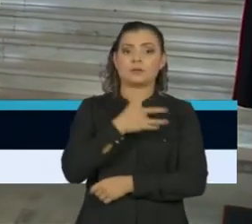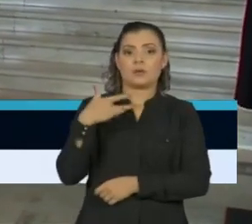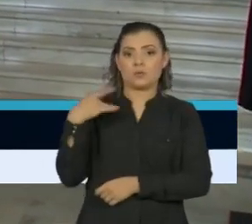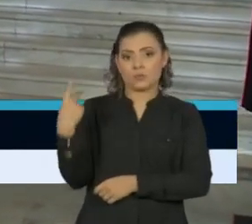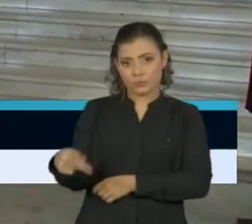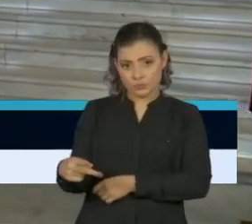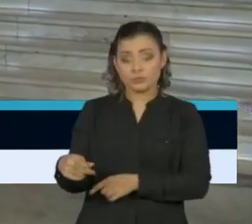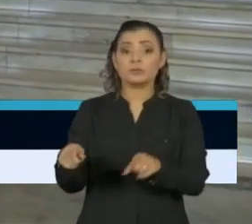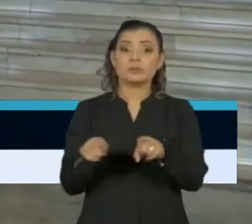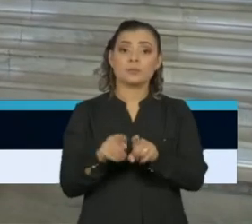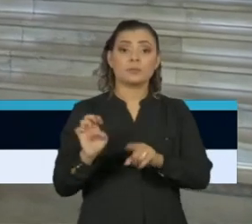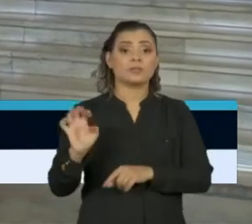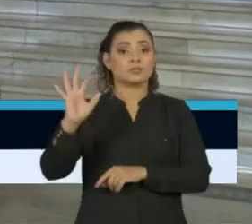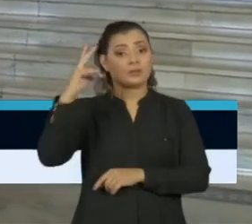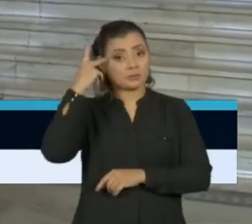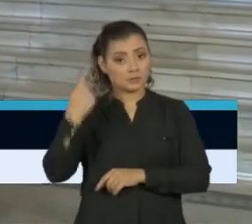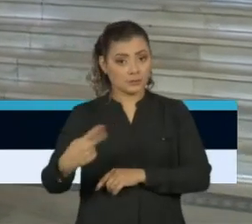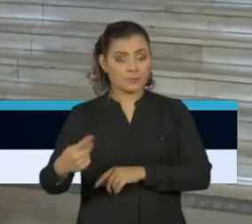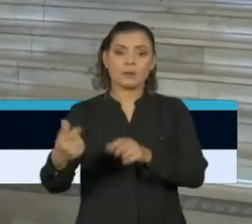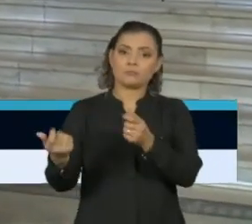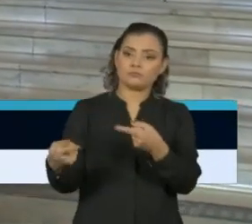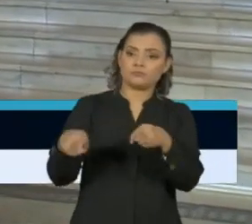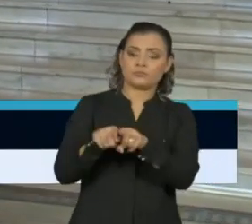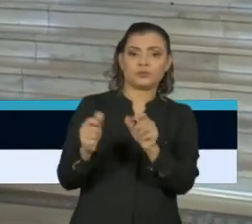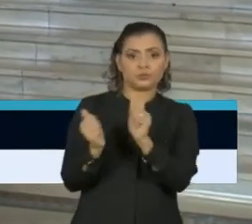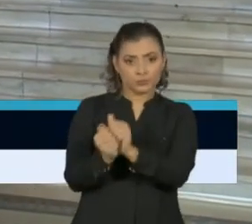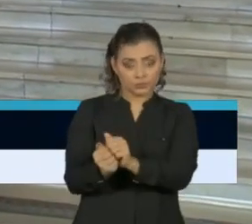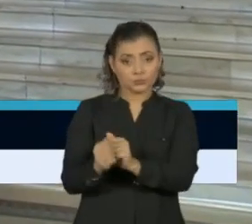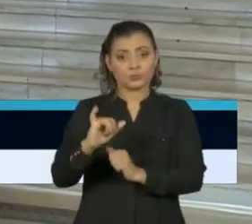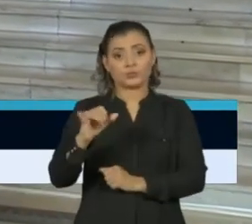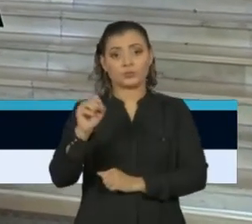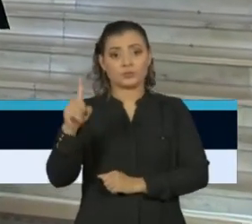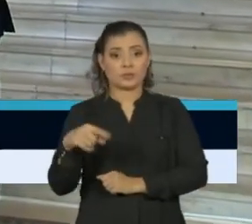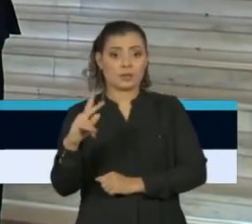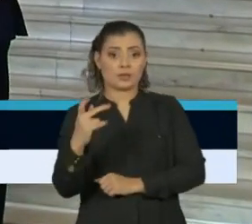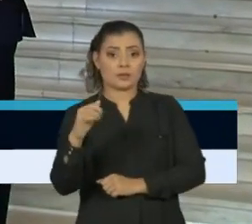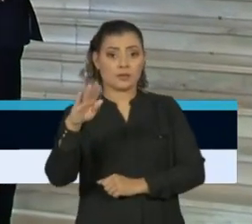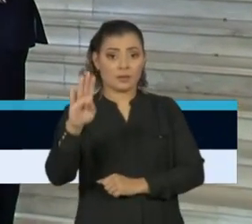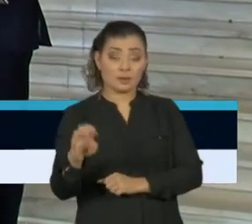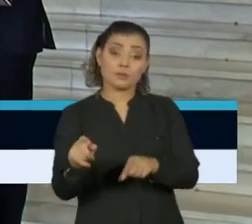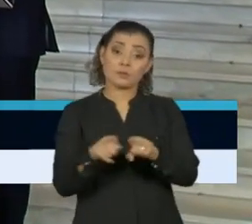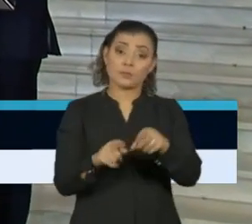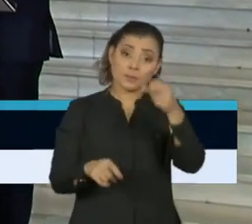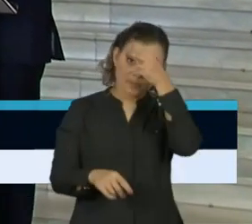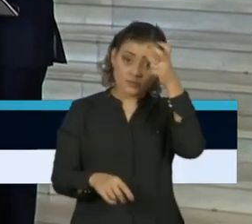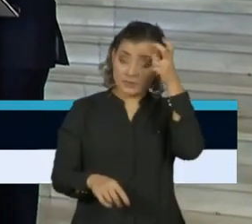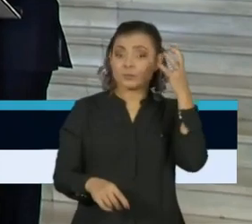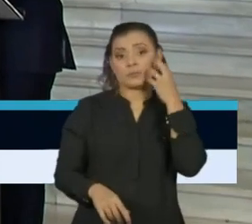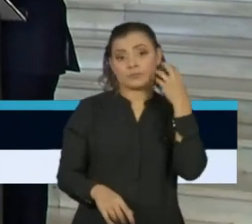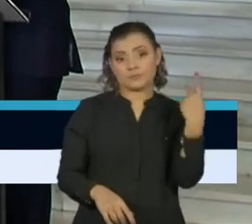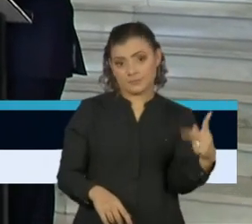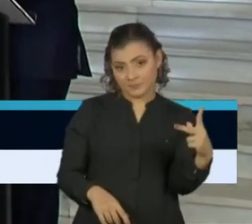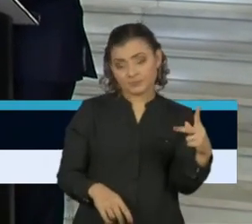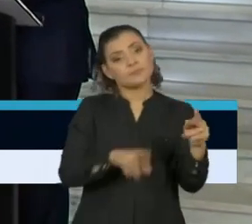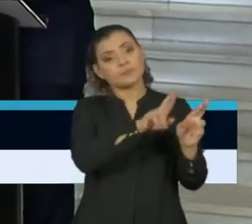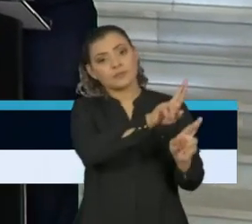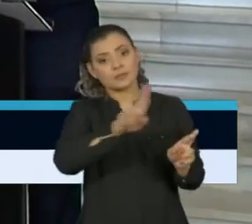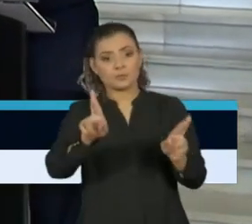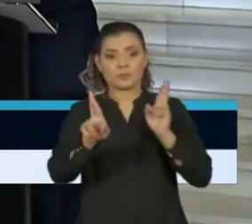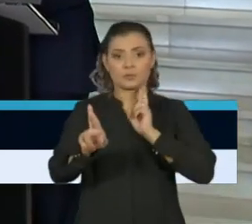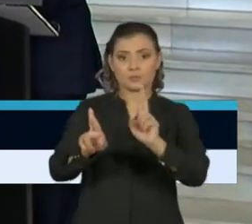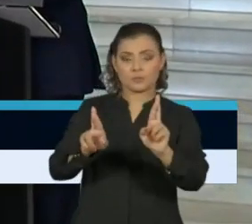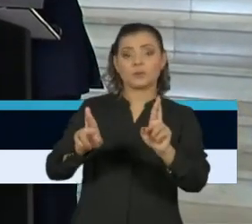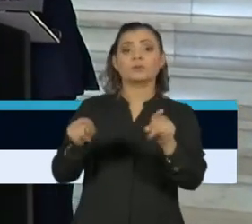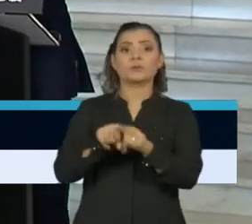Saúde do Estado de São Paulo, do Zé Henrique Guerma, e com a Prefeitura de São Paulo. E Bruno decide se ele mesmo responde